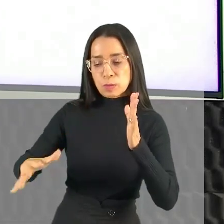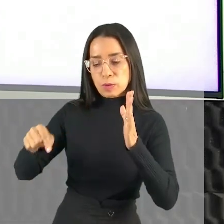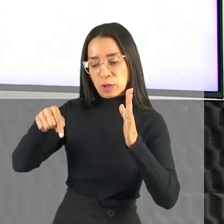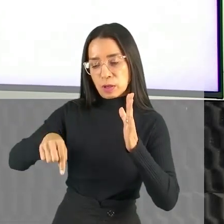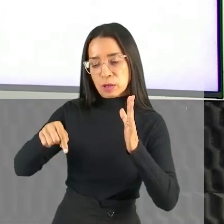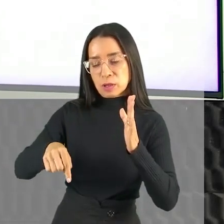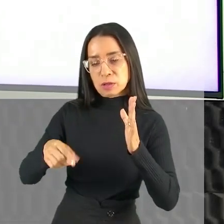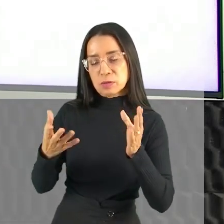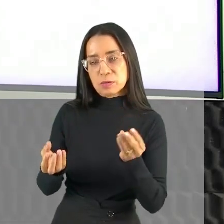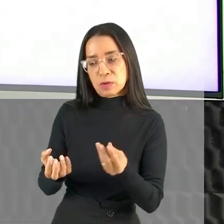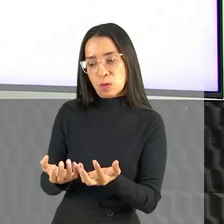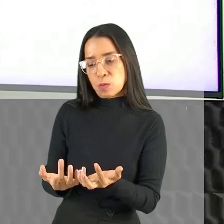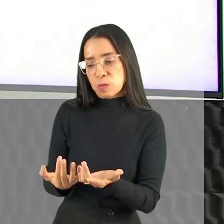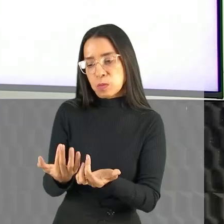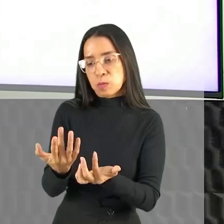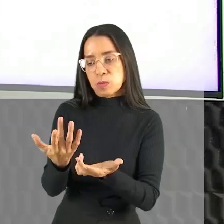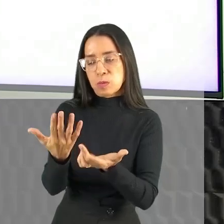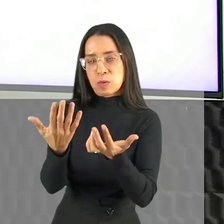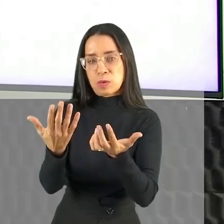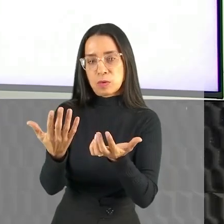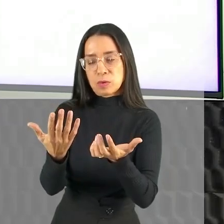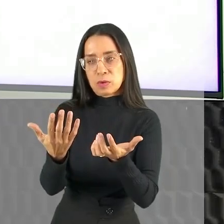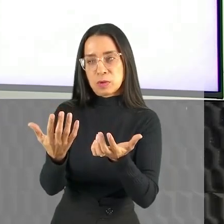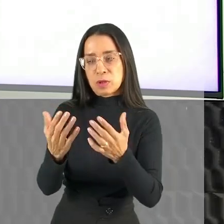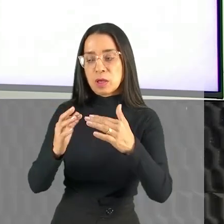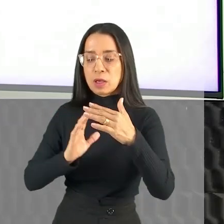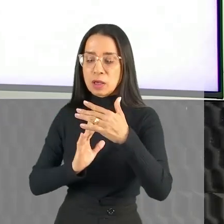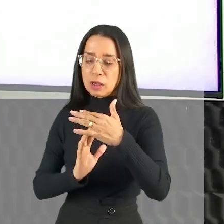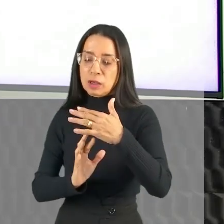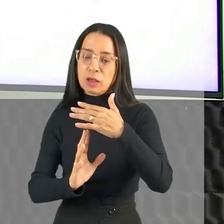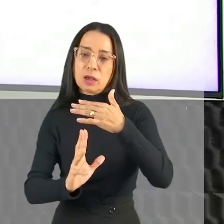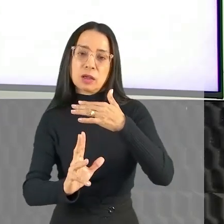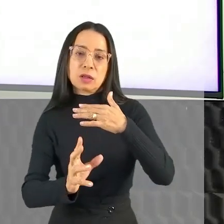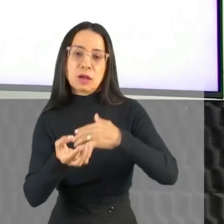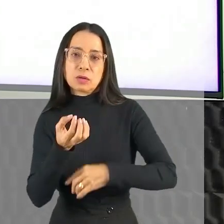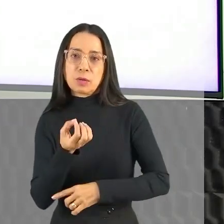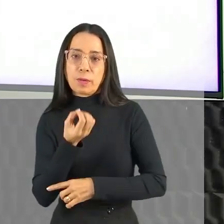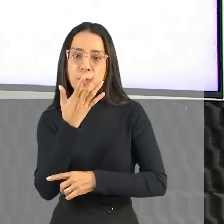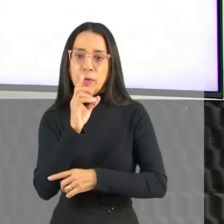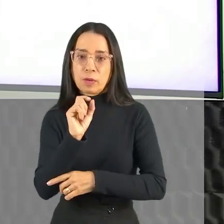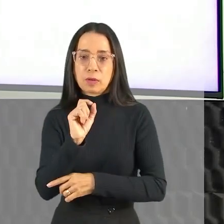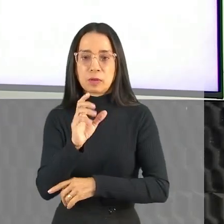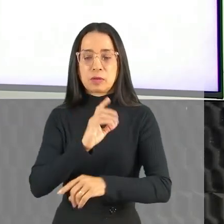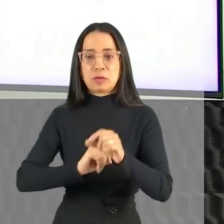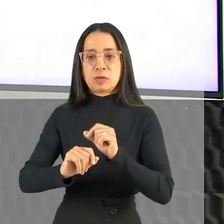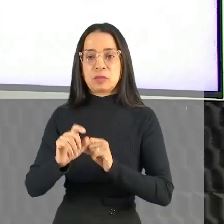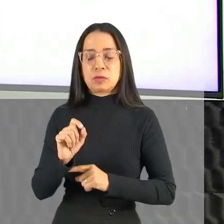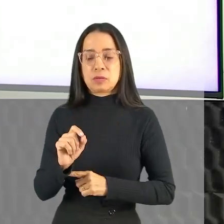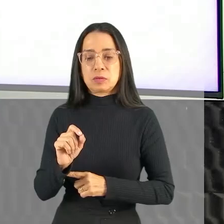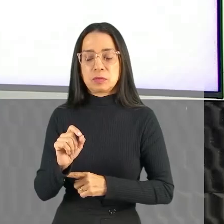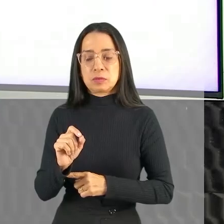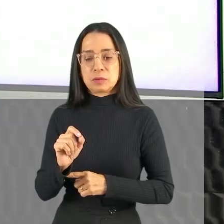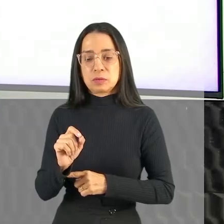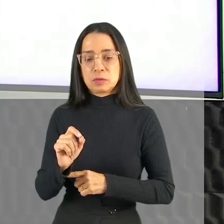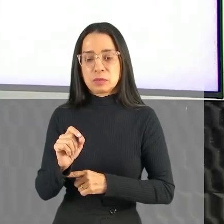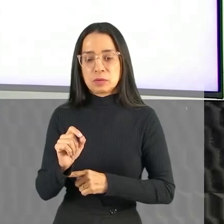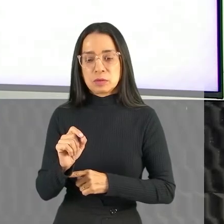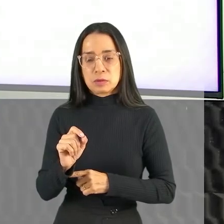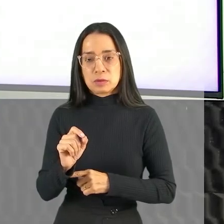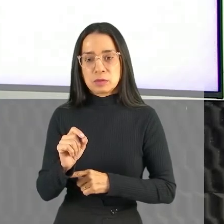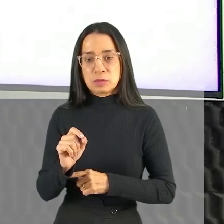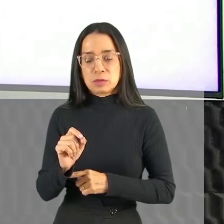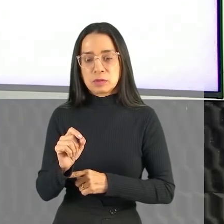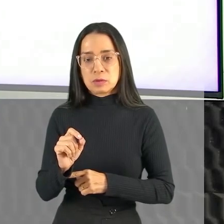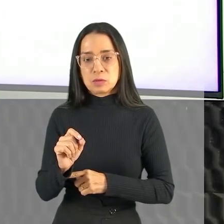corpos ficam férteis, as algas, portanto, se beneficiam disso, dessa fertilidade, né?